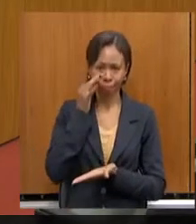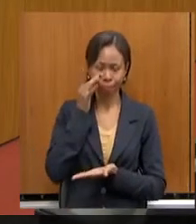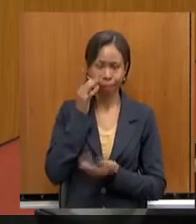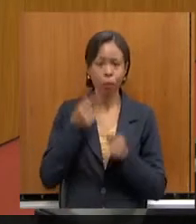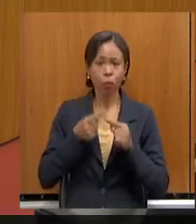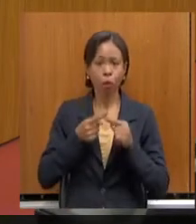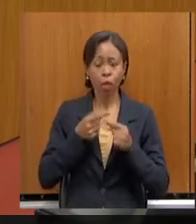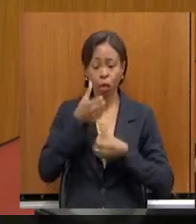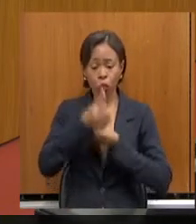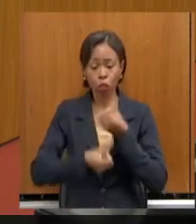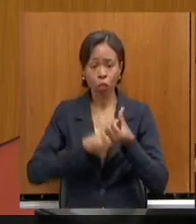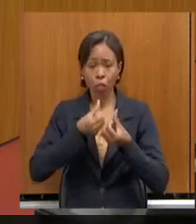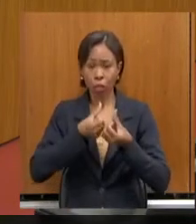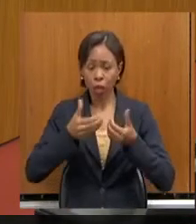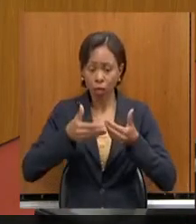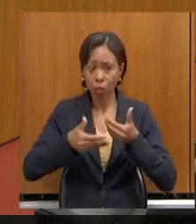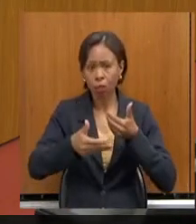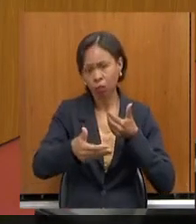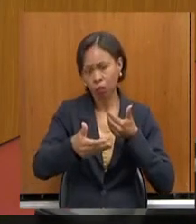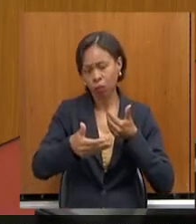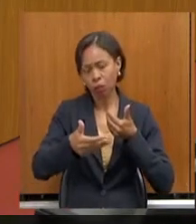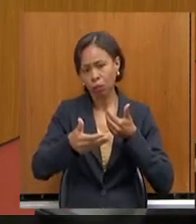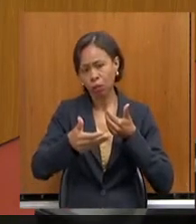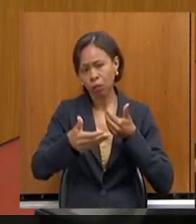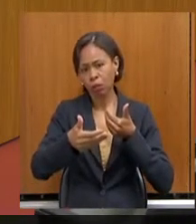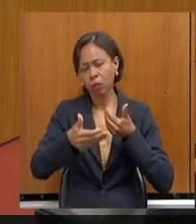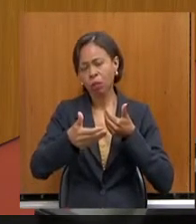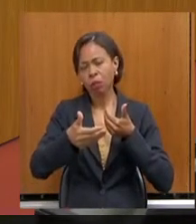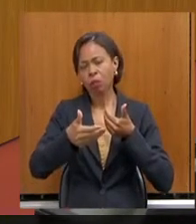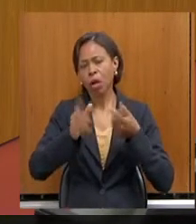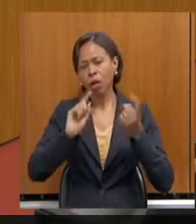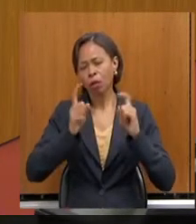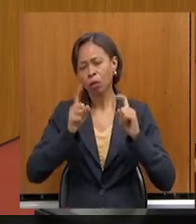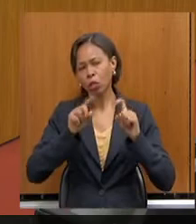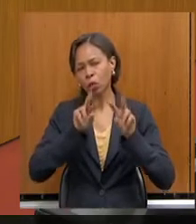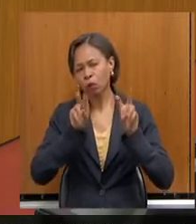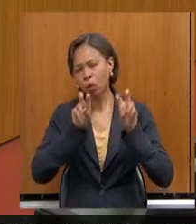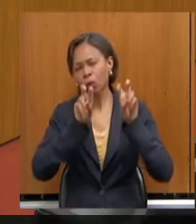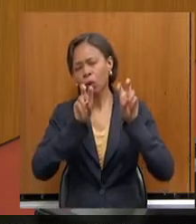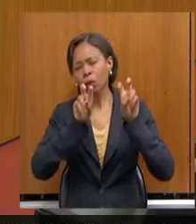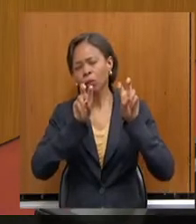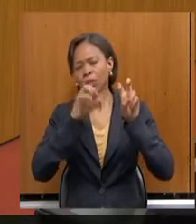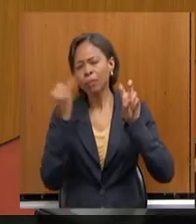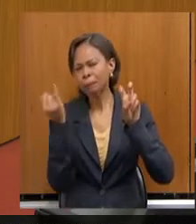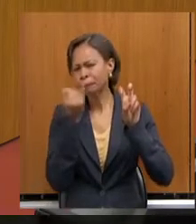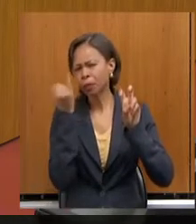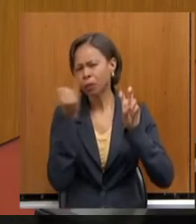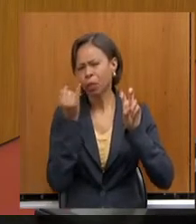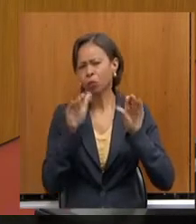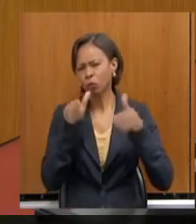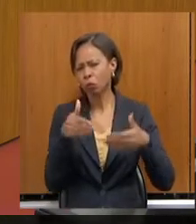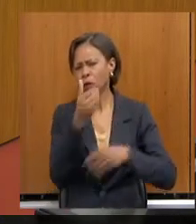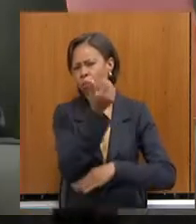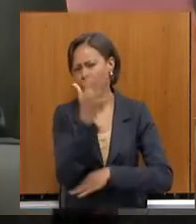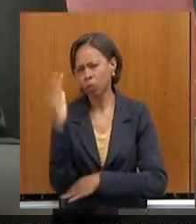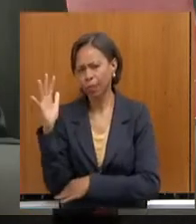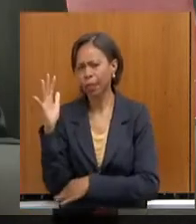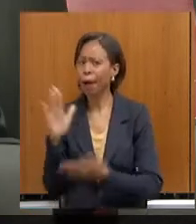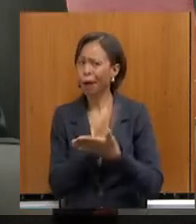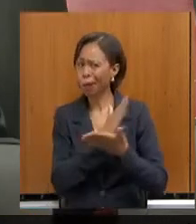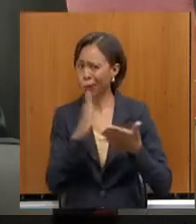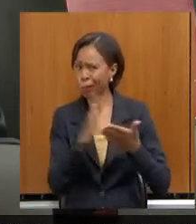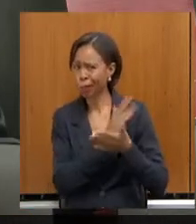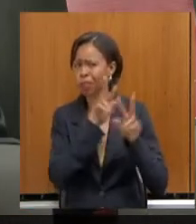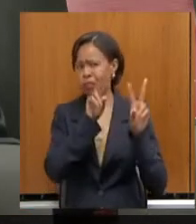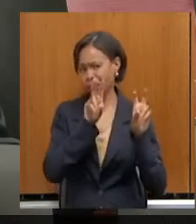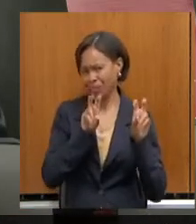nós trataremos de assuntos de grande relevância para o meio ambiente alguns assuntos polêmicos mas que